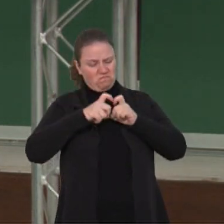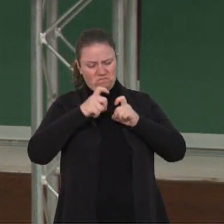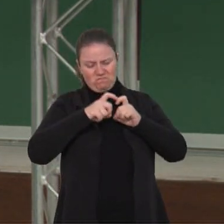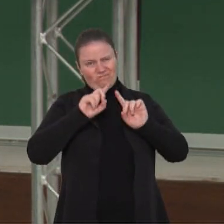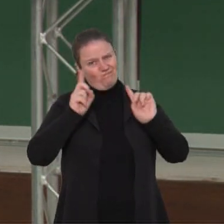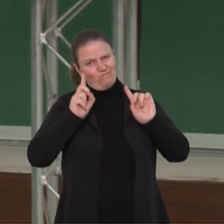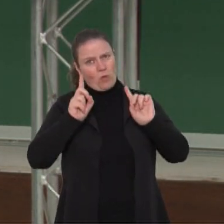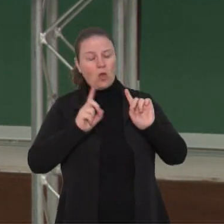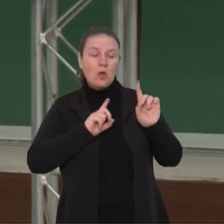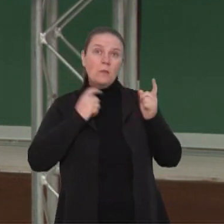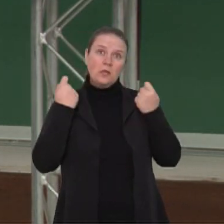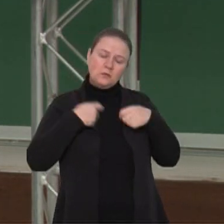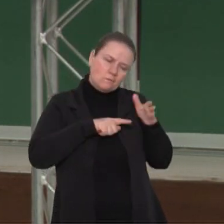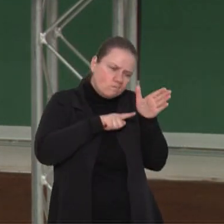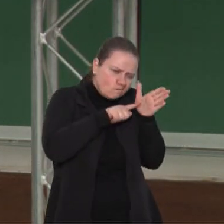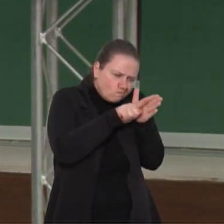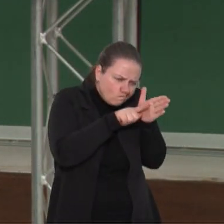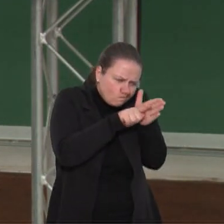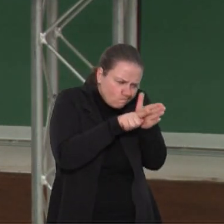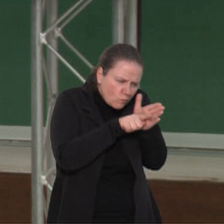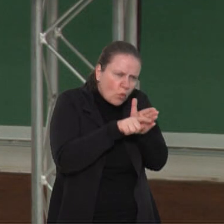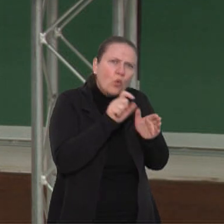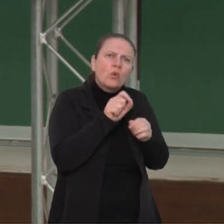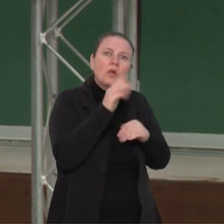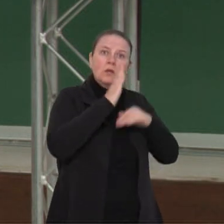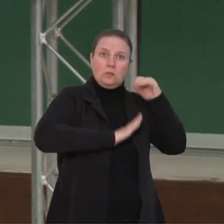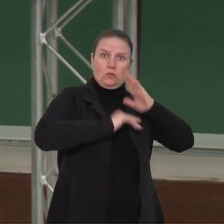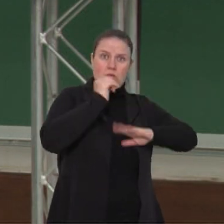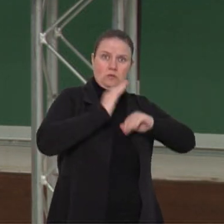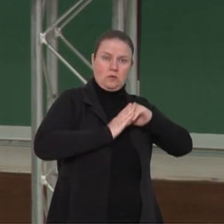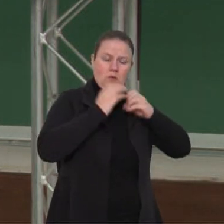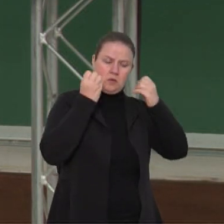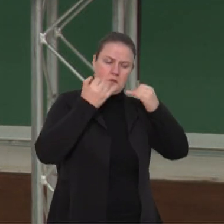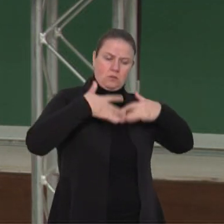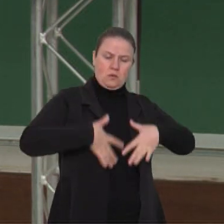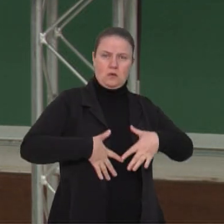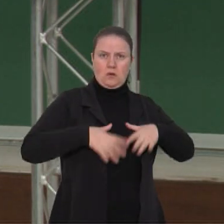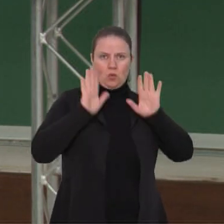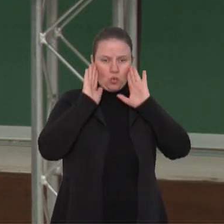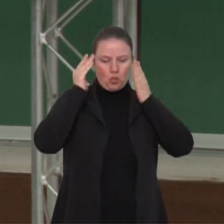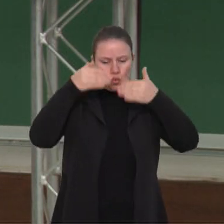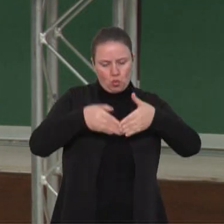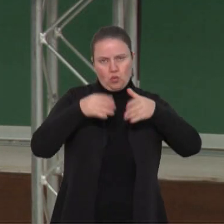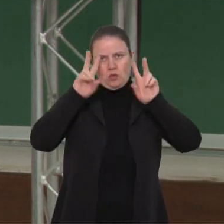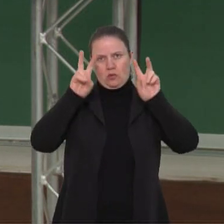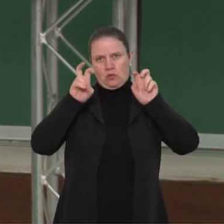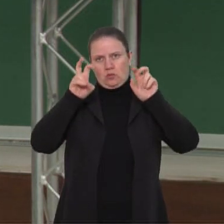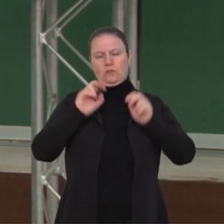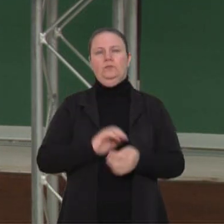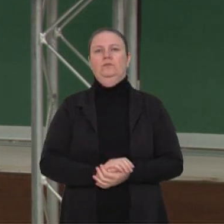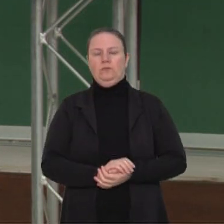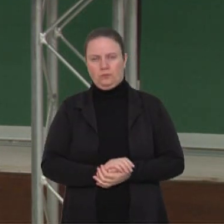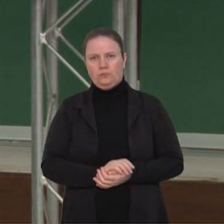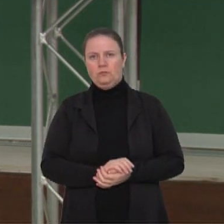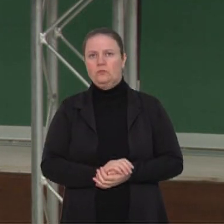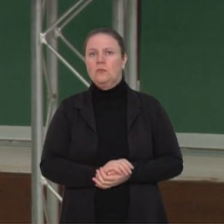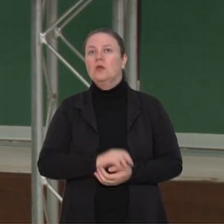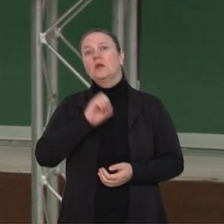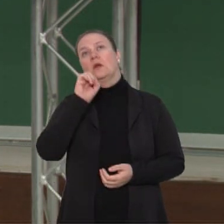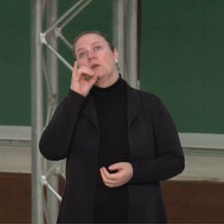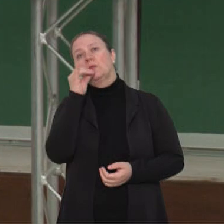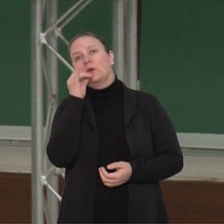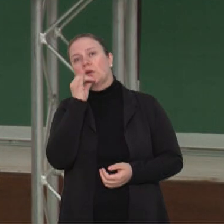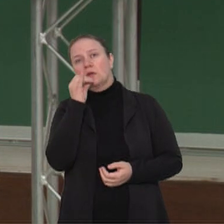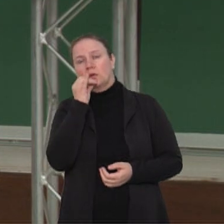que falaram os médicos e os biólogos sobre esse assunto. Agora, você quer tratar, por